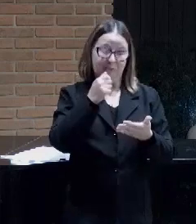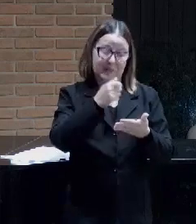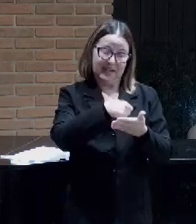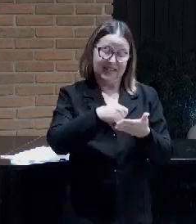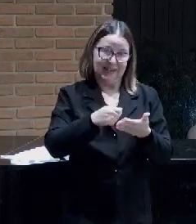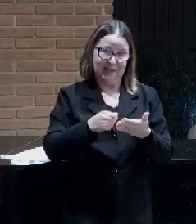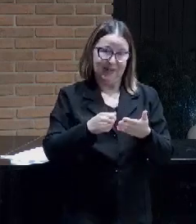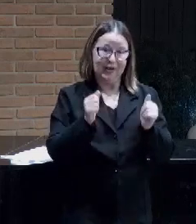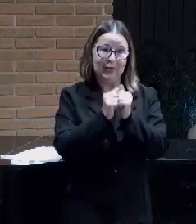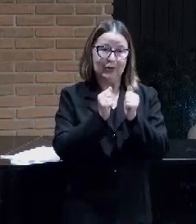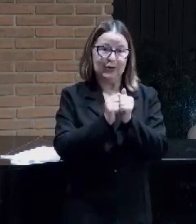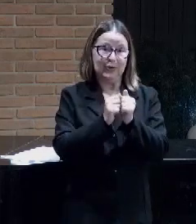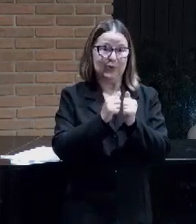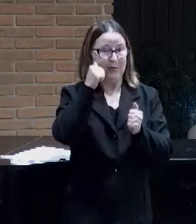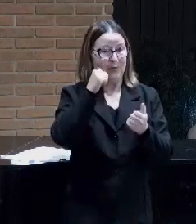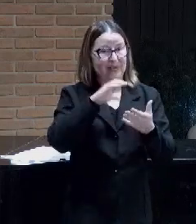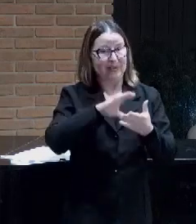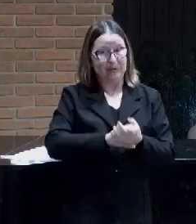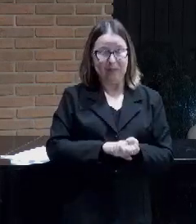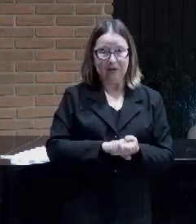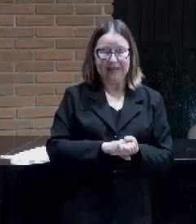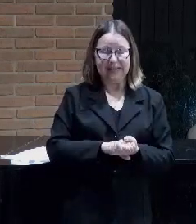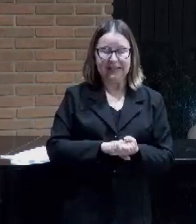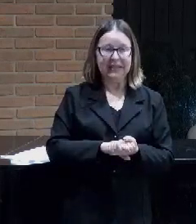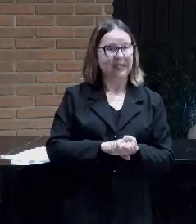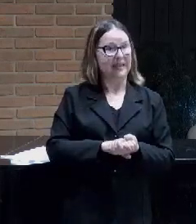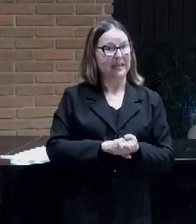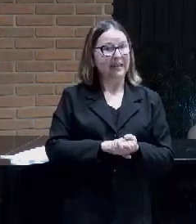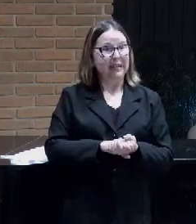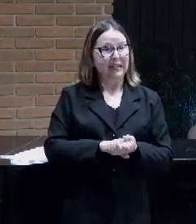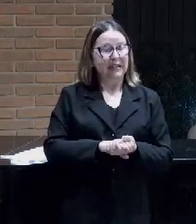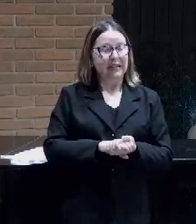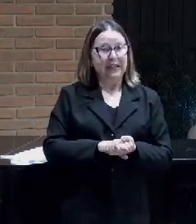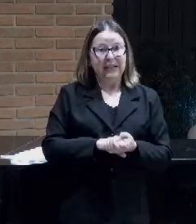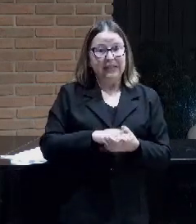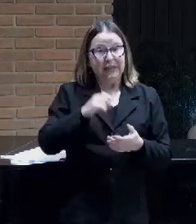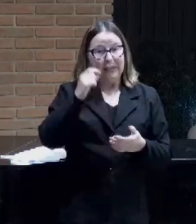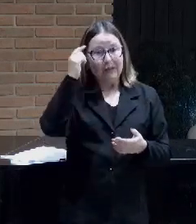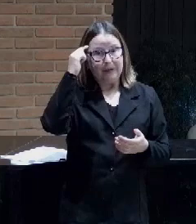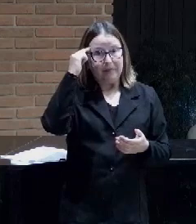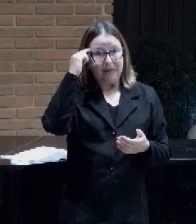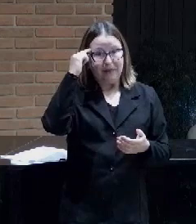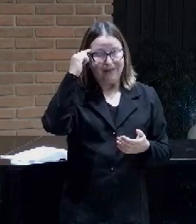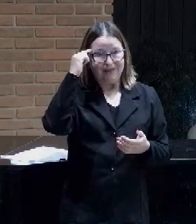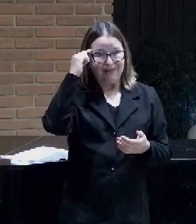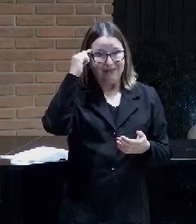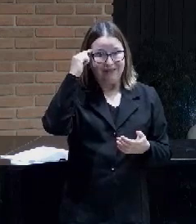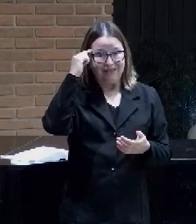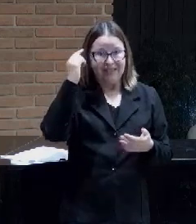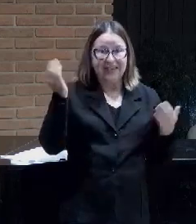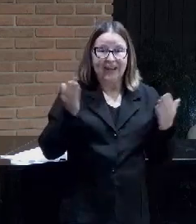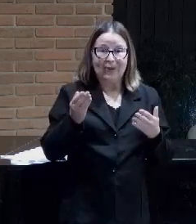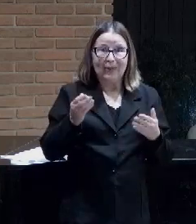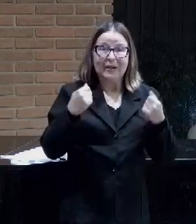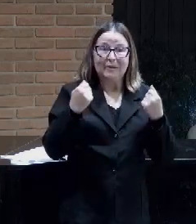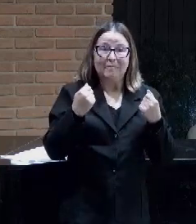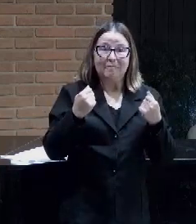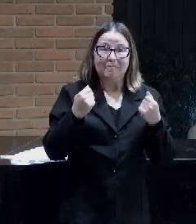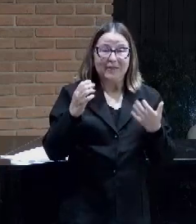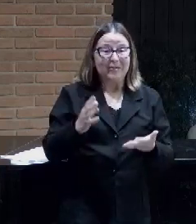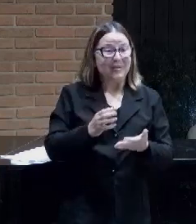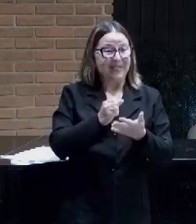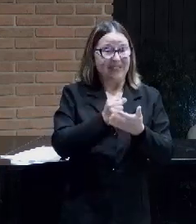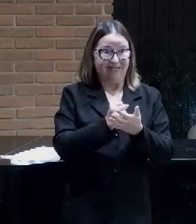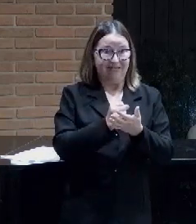esposa e ou salvar os manuscritos dos Lusíadas. E enquanto eu bebo a minha água, vocês vão pensando no que ele decidiu